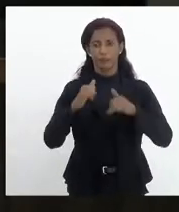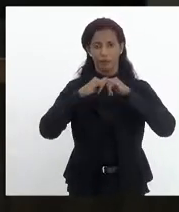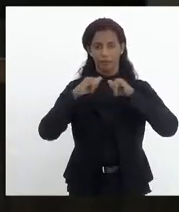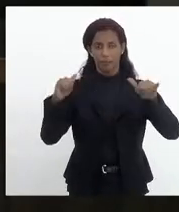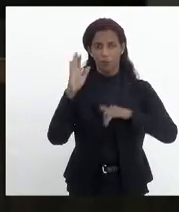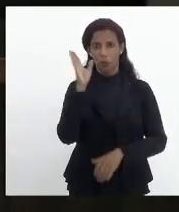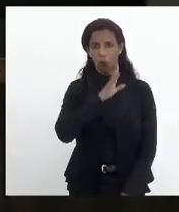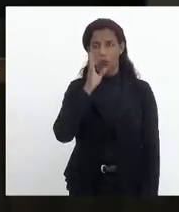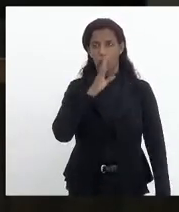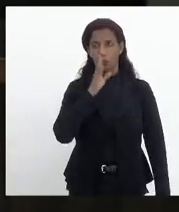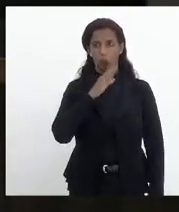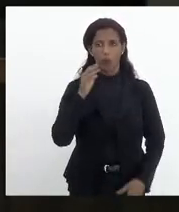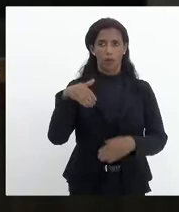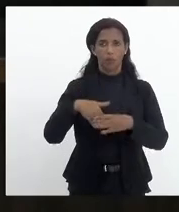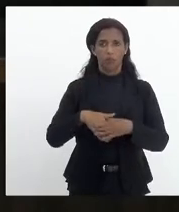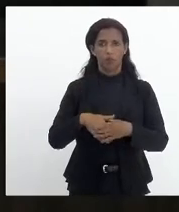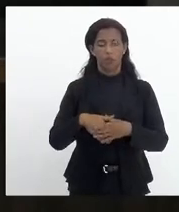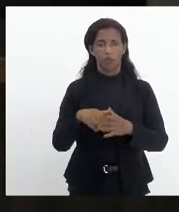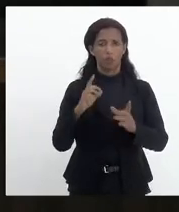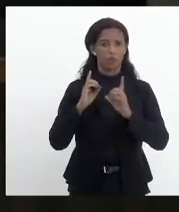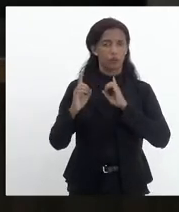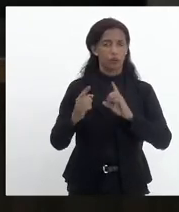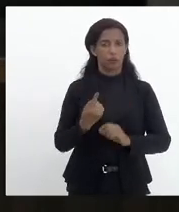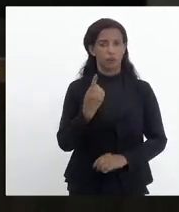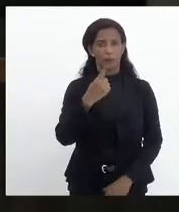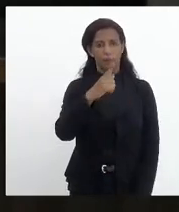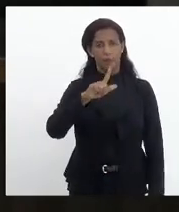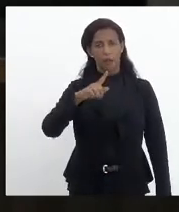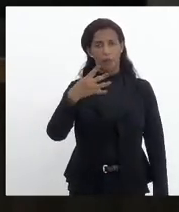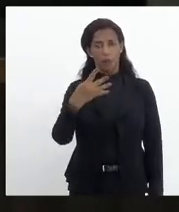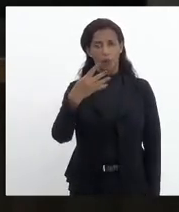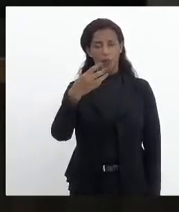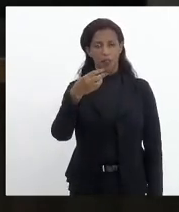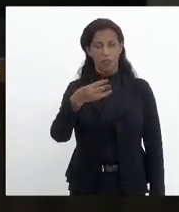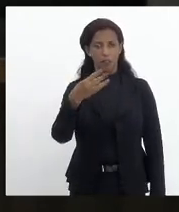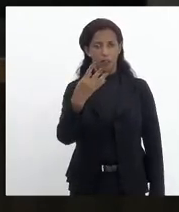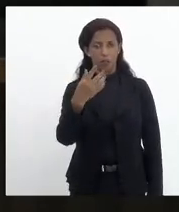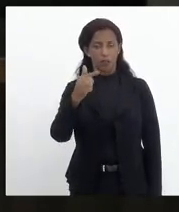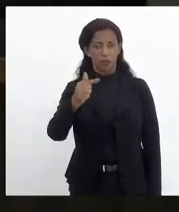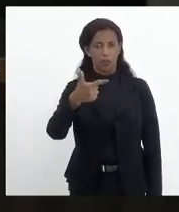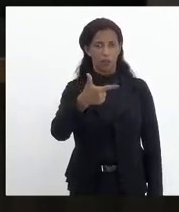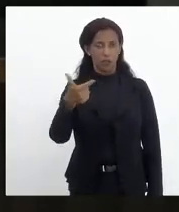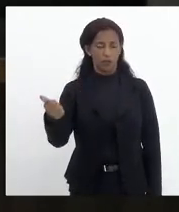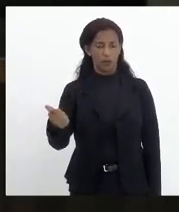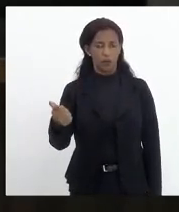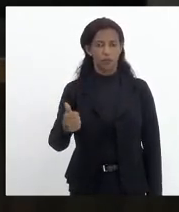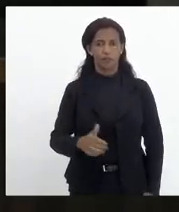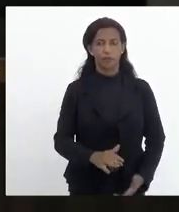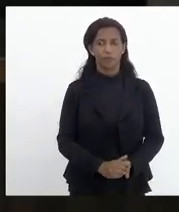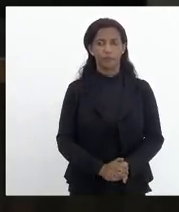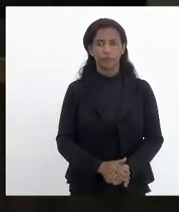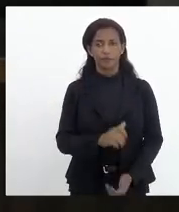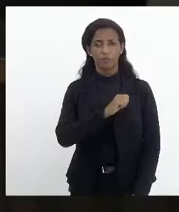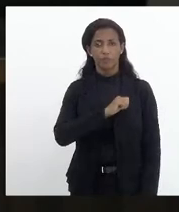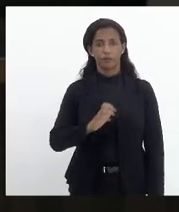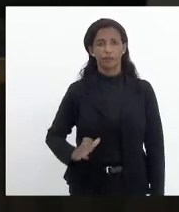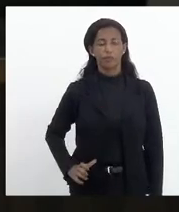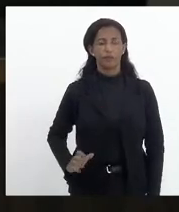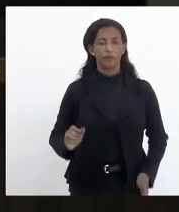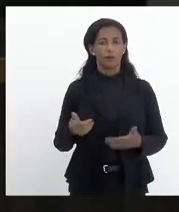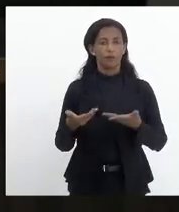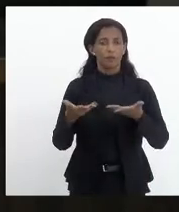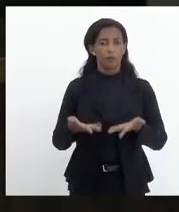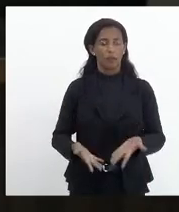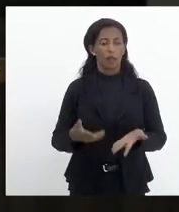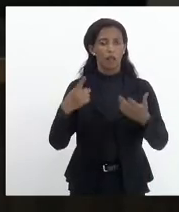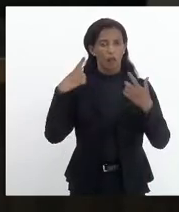Anuncio, em regime de urgência, em votação, em discussão única, projeto de lei 43, 47 e 21, de autoria do deputado André Siciliano, que dispõe sobre o